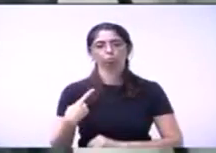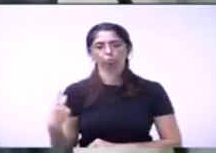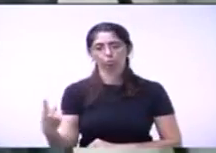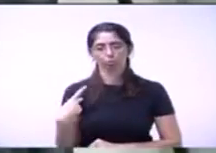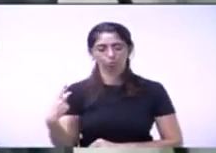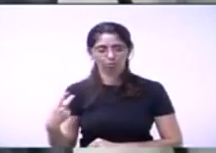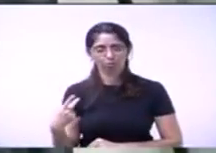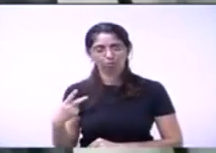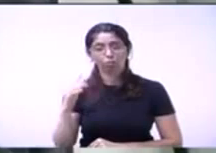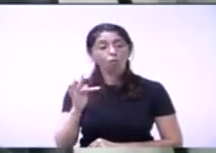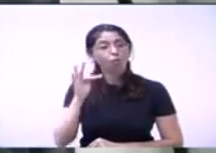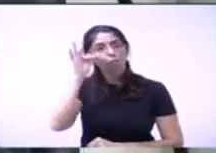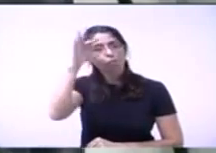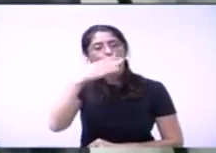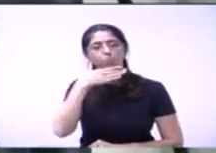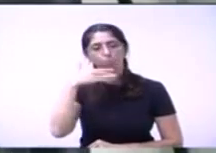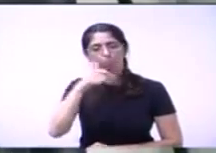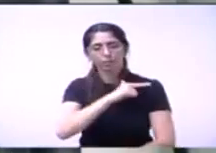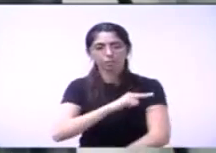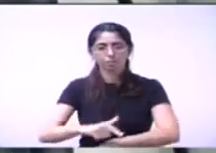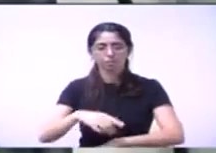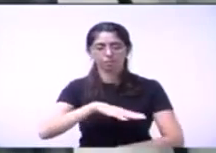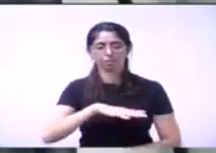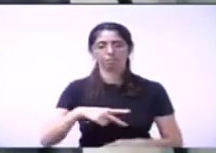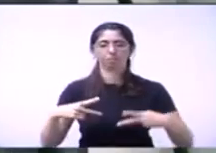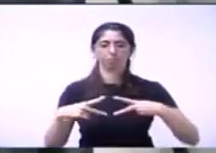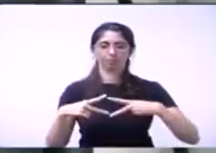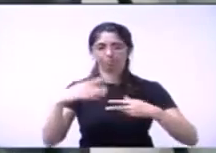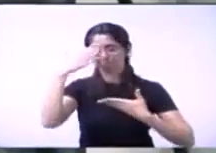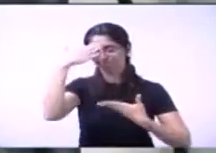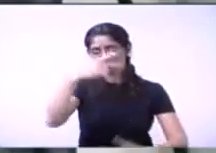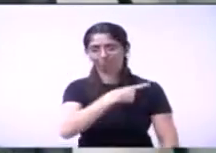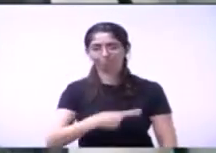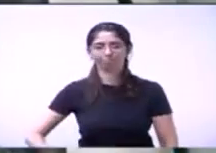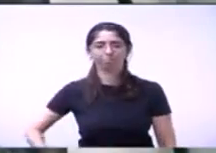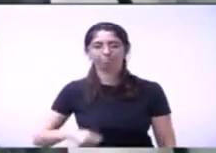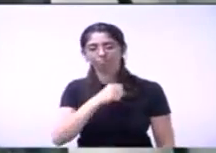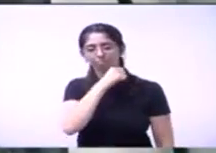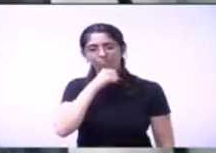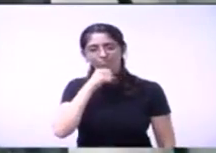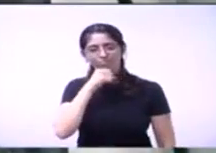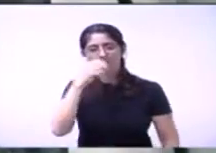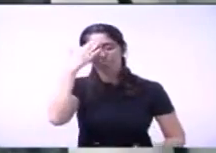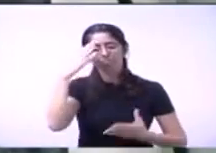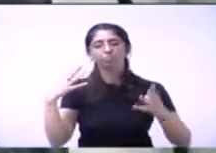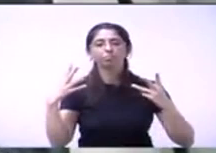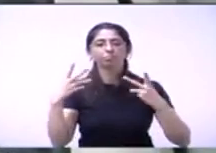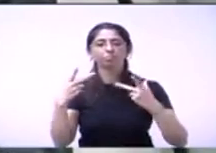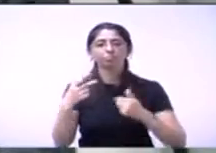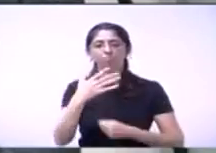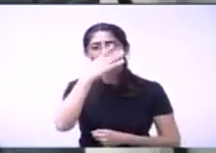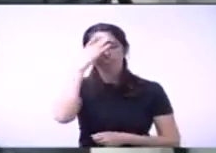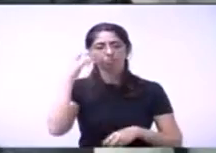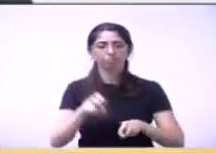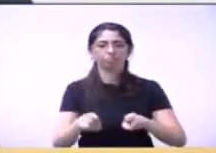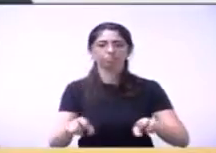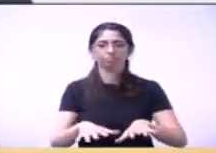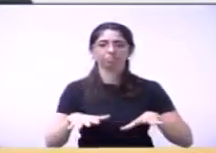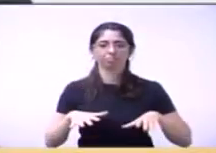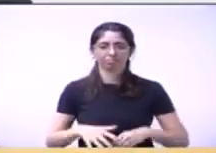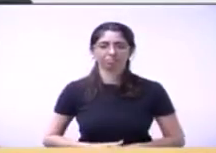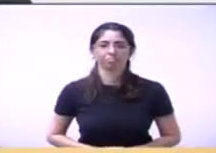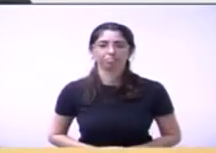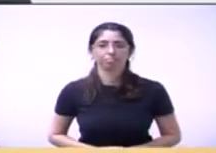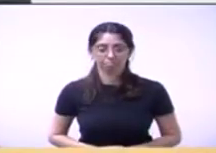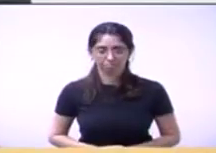um partido que continue sendo respeitado na nossa cidade. Obrigado, senhor presidente. Obrigado a todos os presentes. Com a palavra o vereador